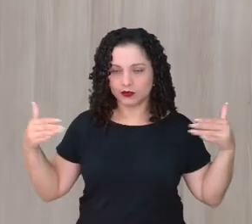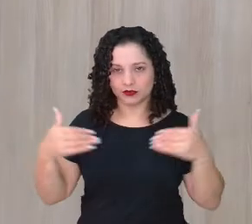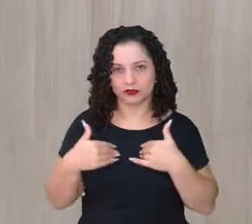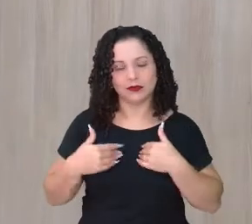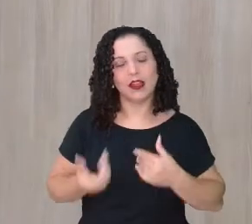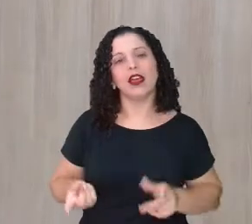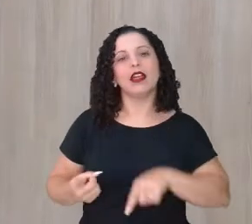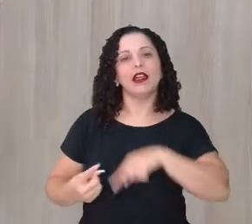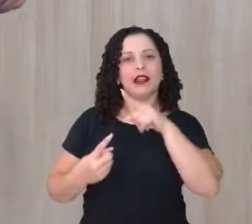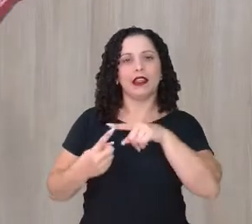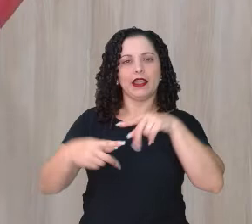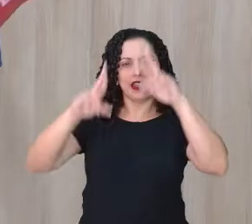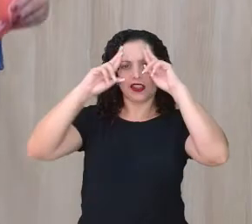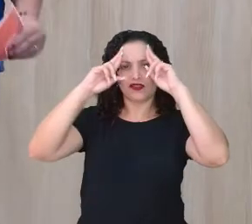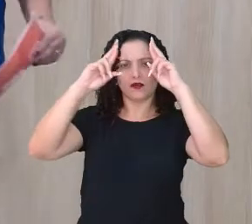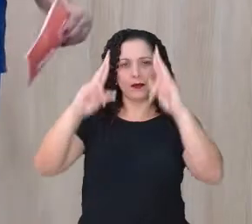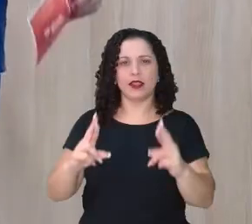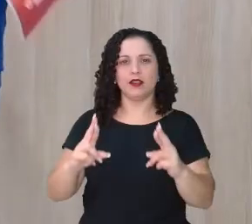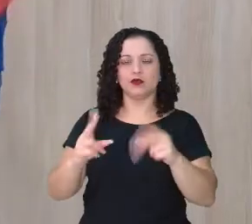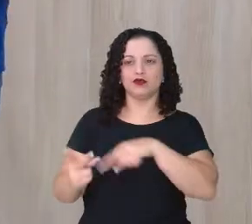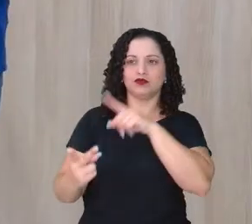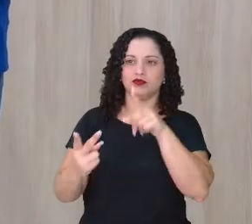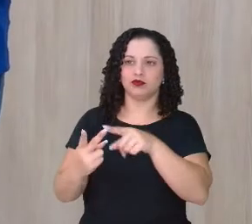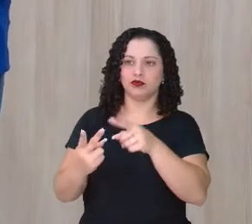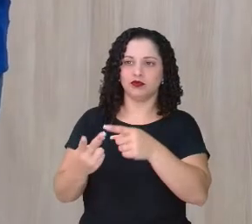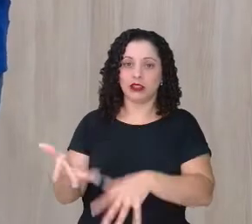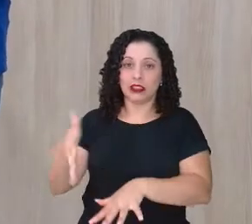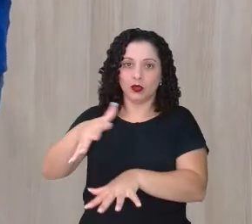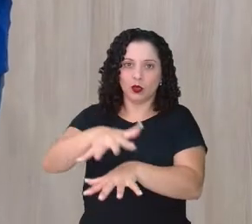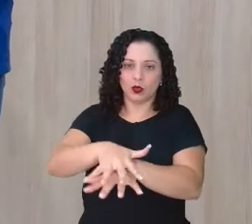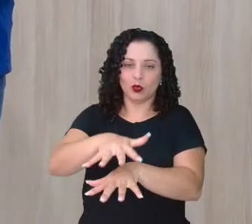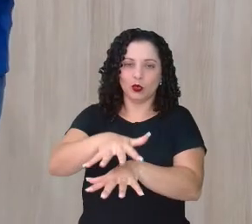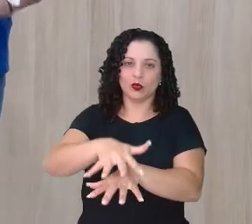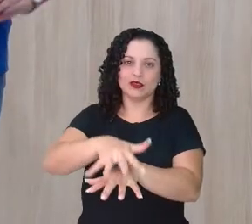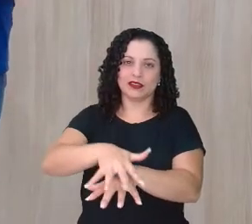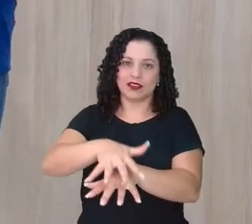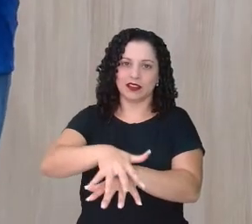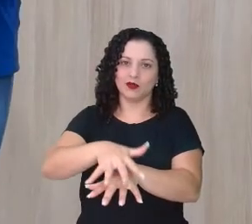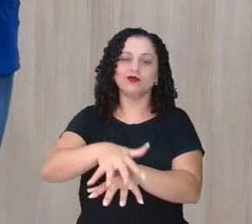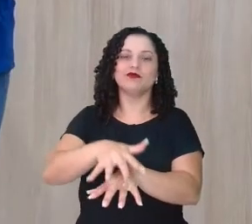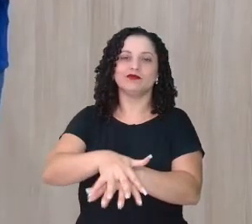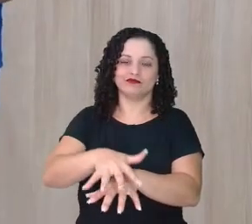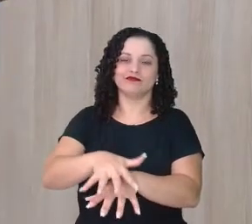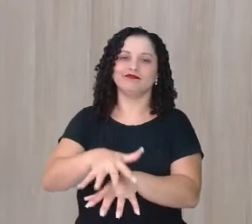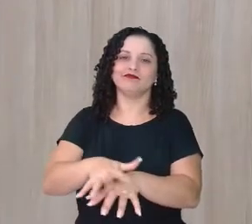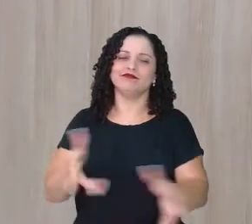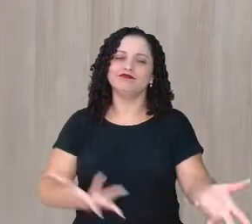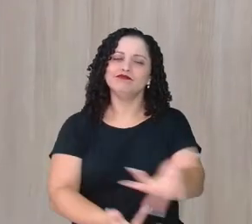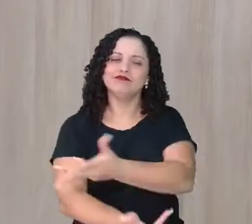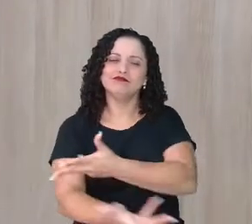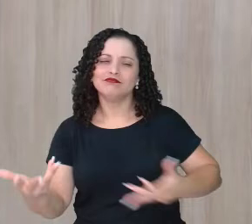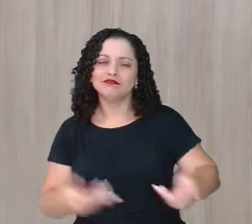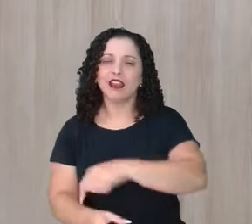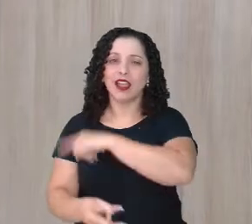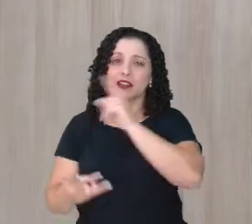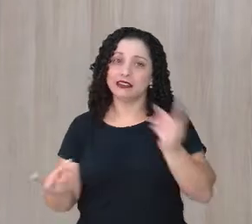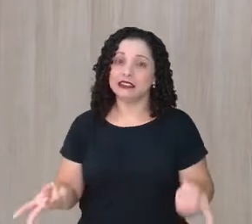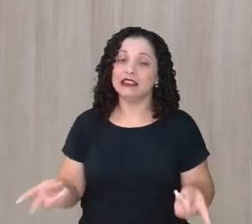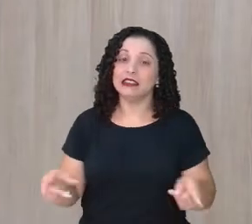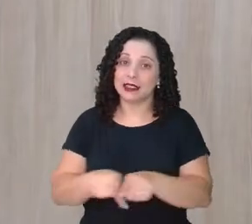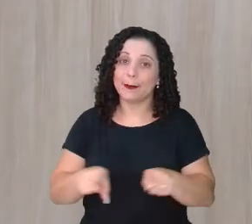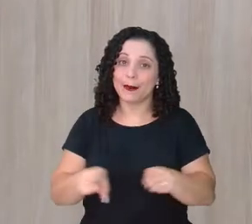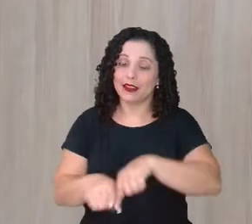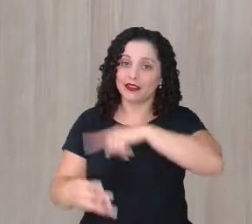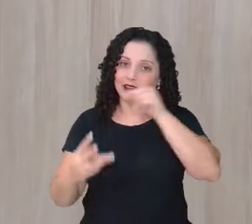Precisamos respeitar. Inclusão. A gente precisa incluir, conviver, né, e deixá-los conviver conosco. Mas eu trago